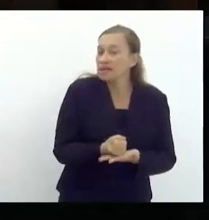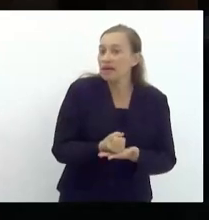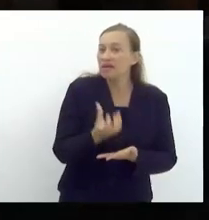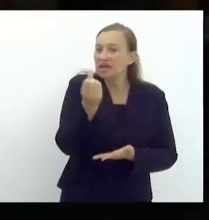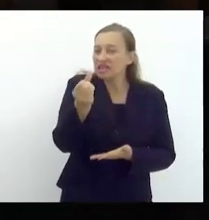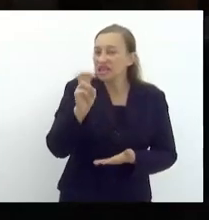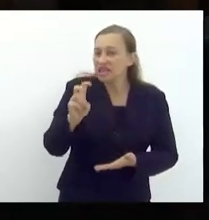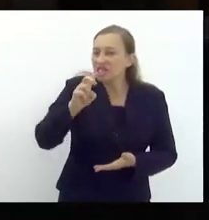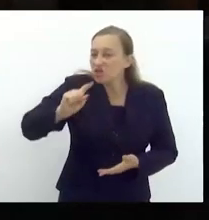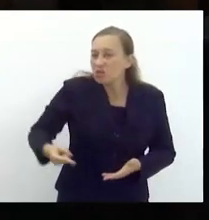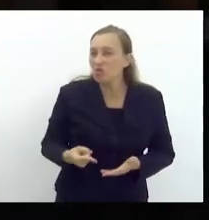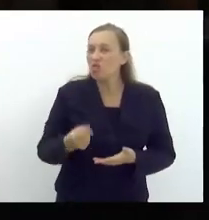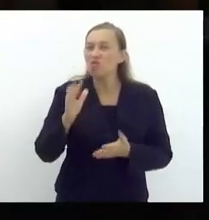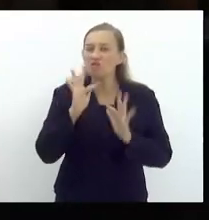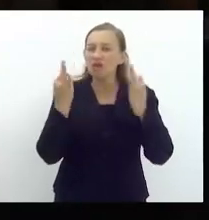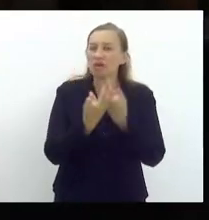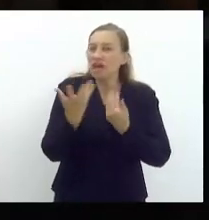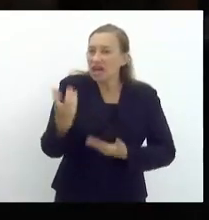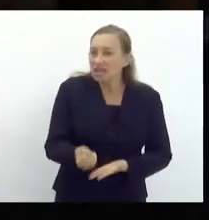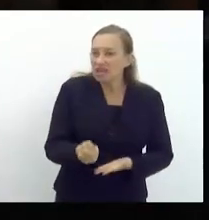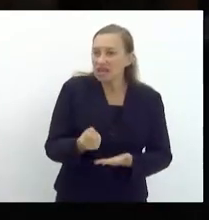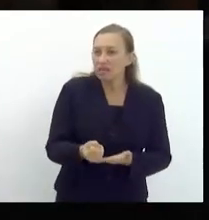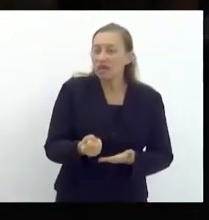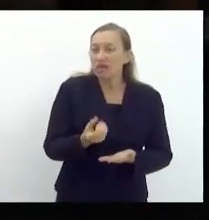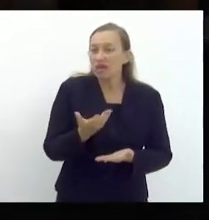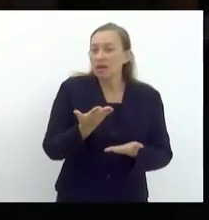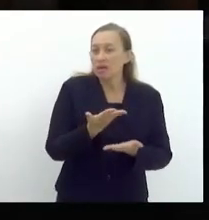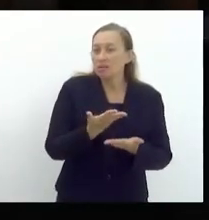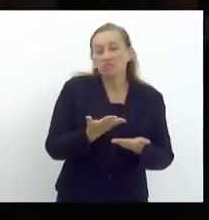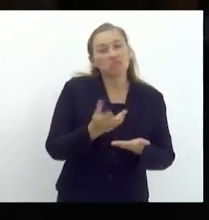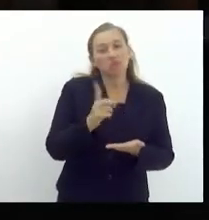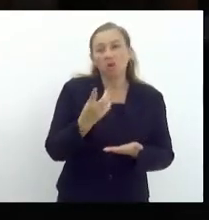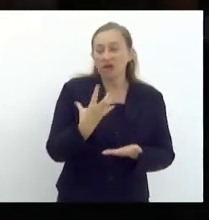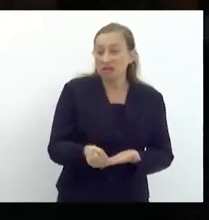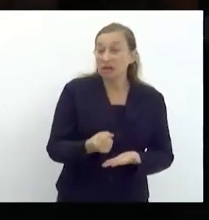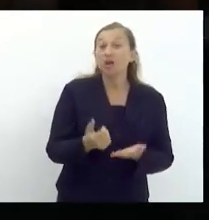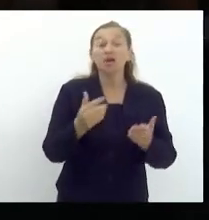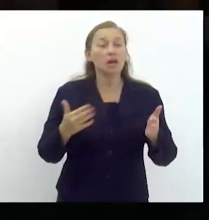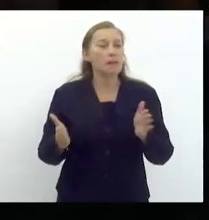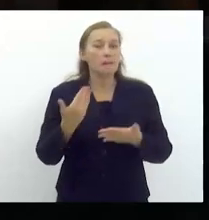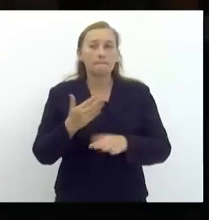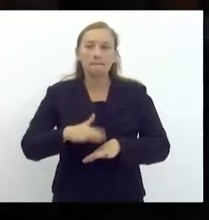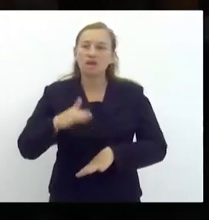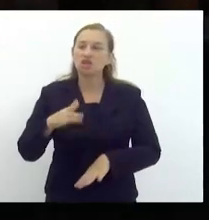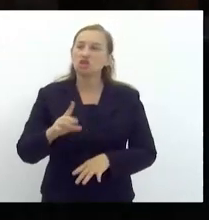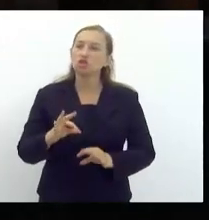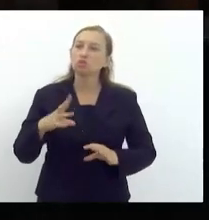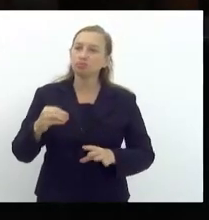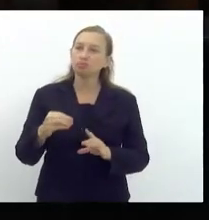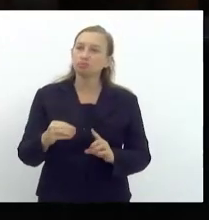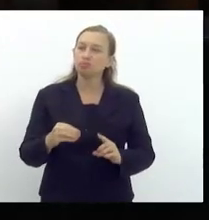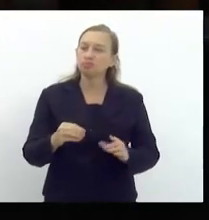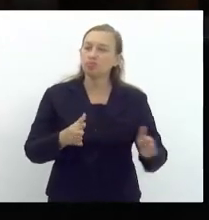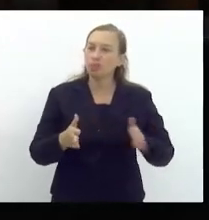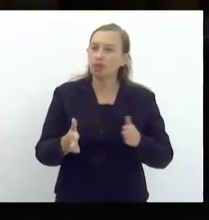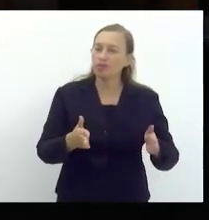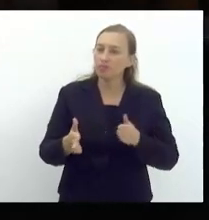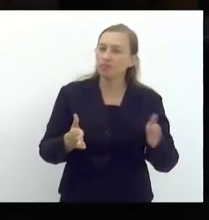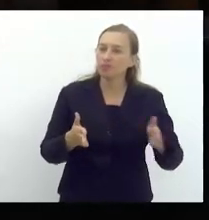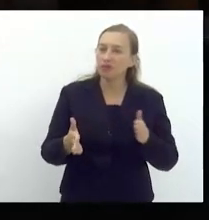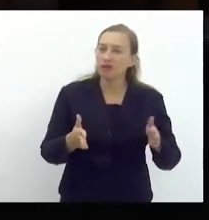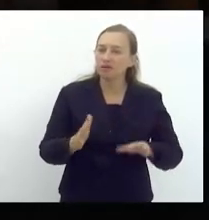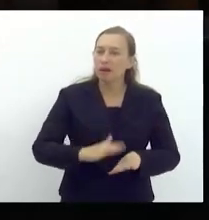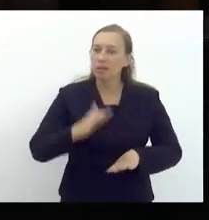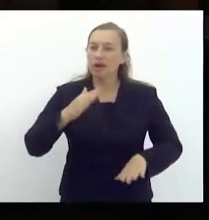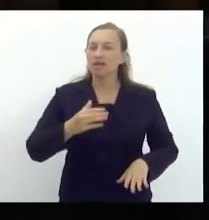65 mil famílias quem recebe esse benefício deixaram de receber e mais que isso a extensão do tempo para que